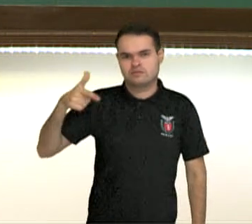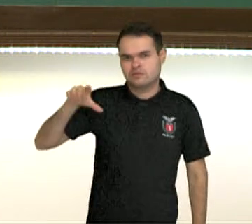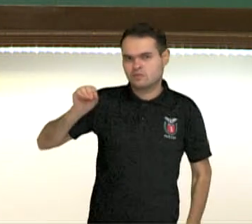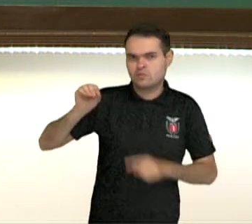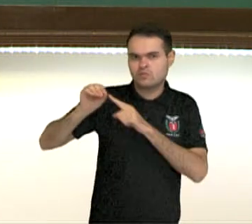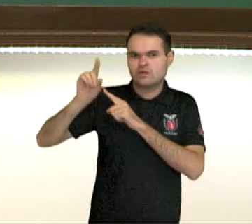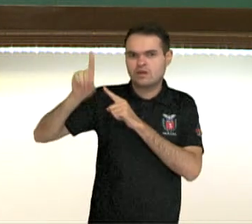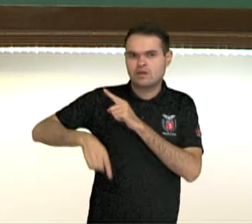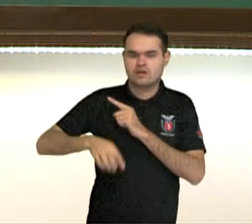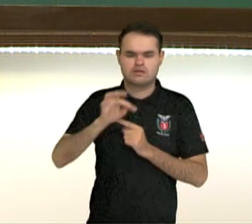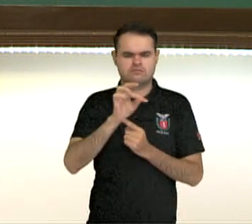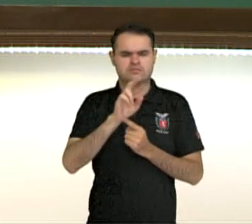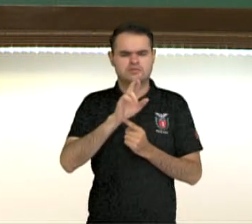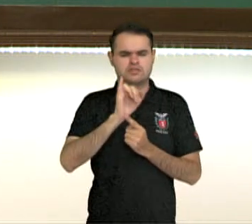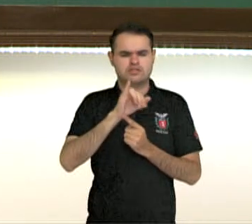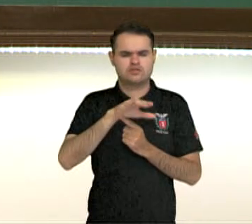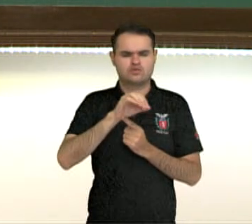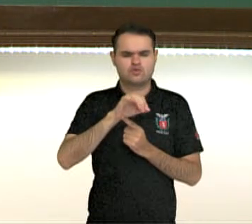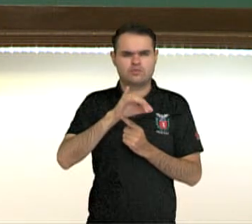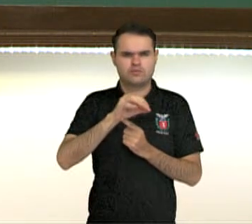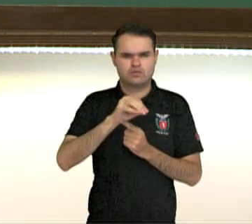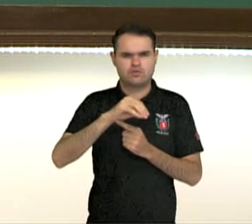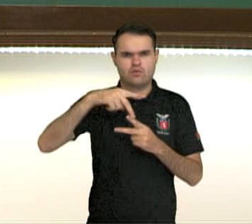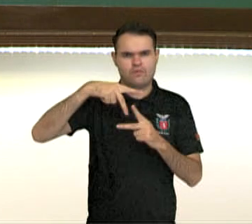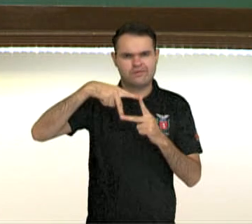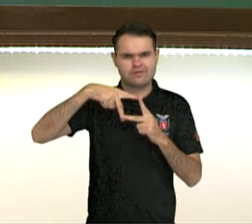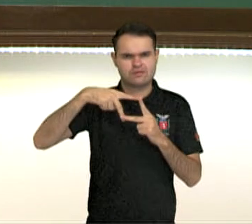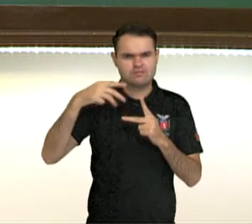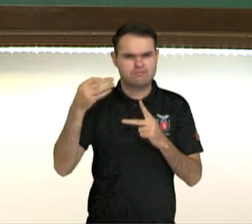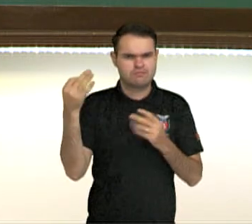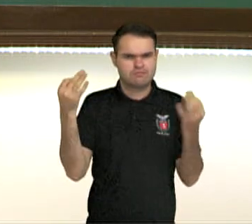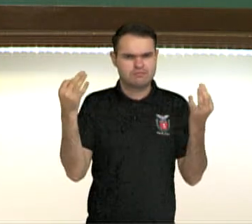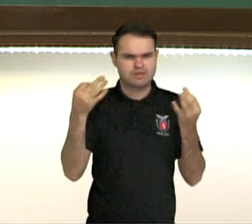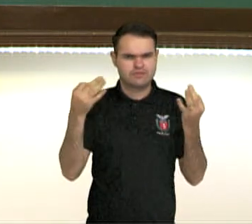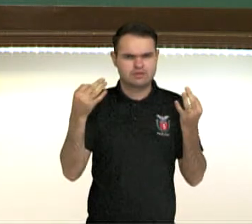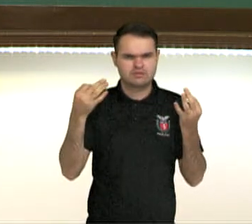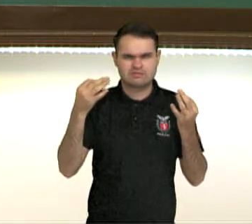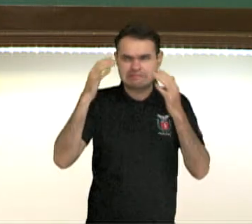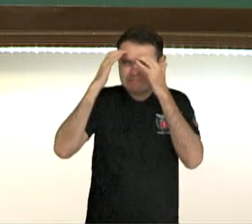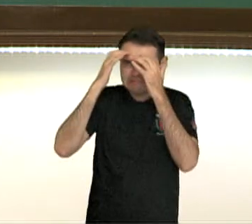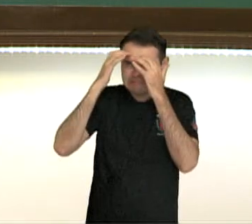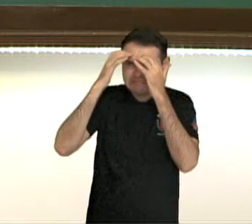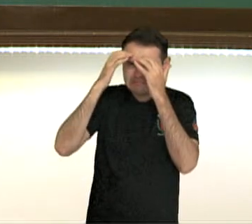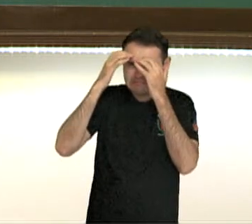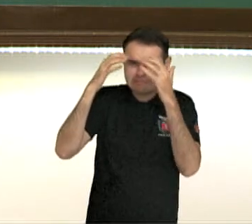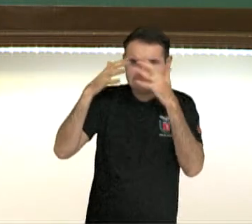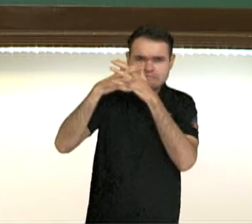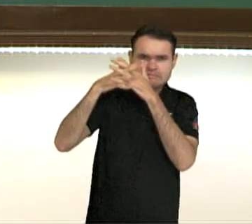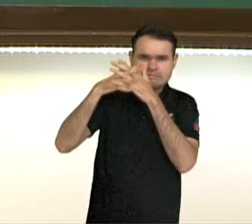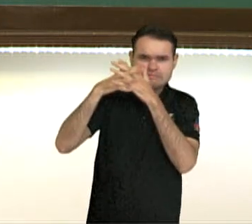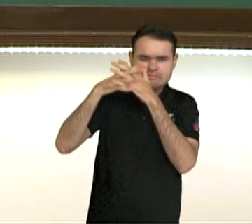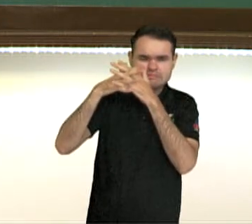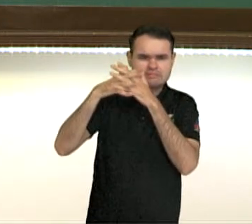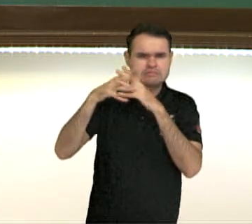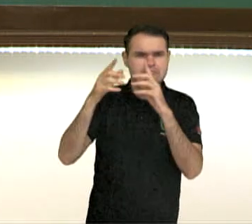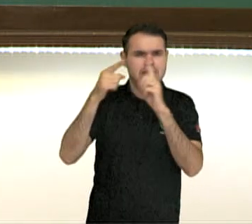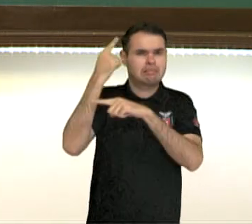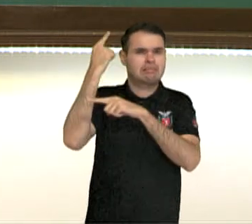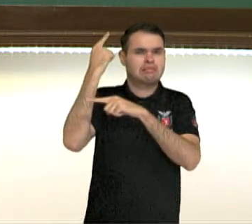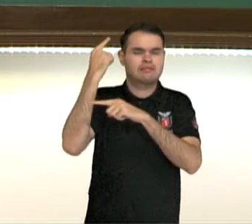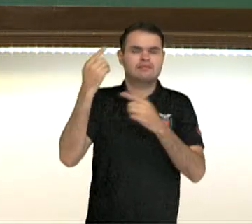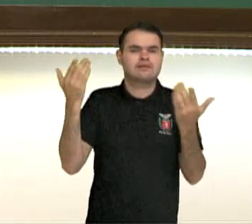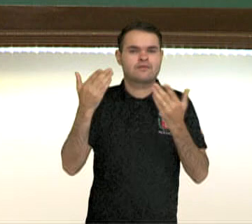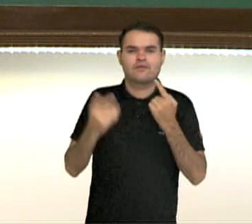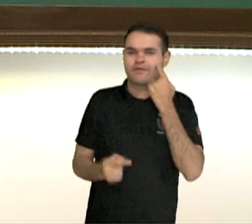é do trinômio quadrado perfeito. Deu um tilt aí na cabeça? Deu? Então vamos resolver este